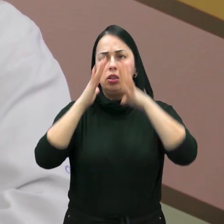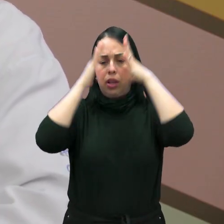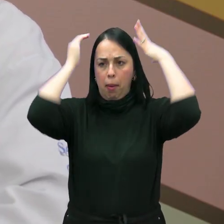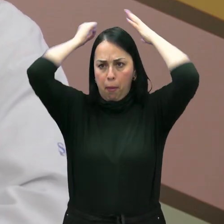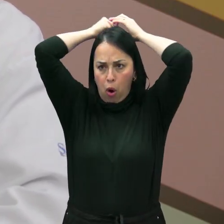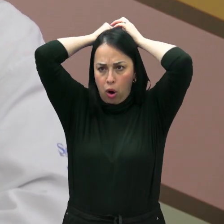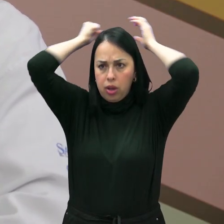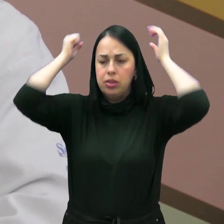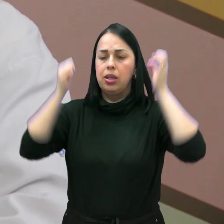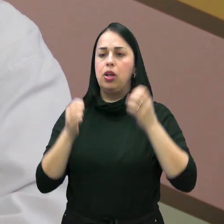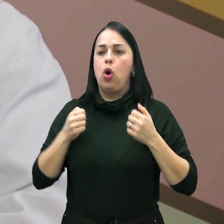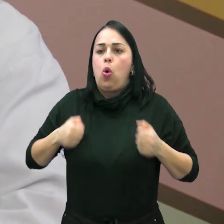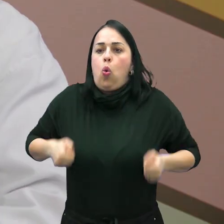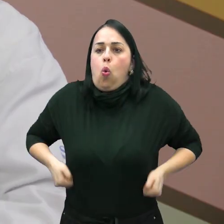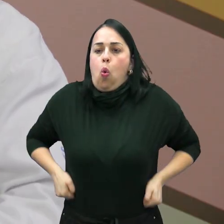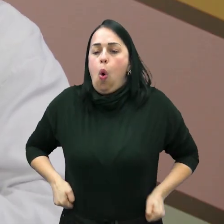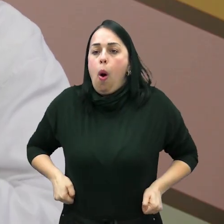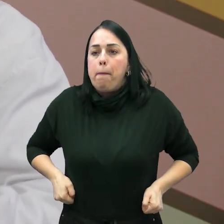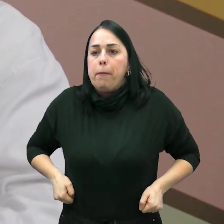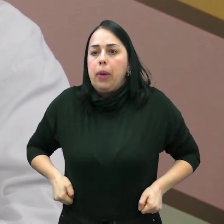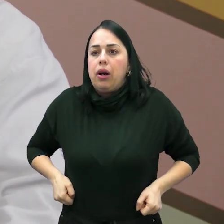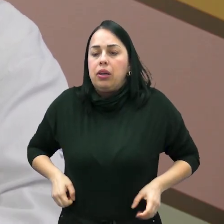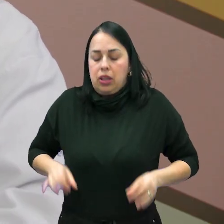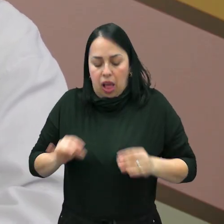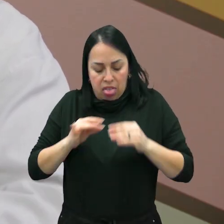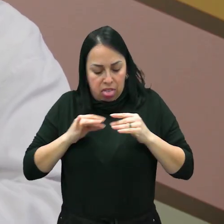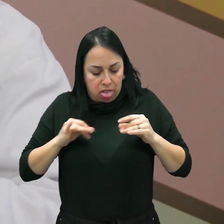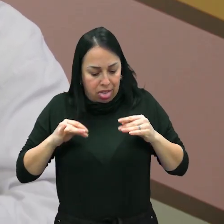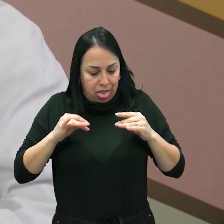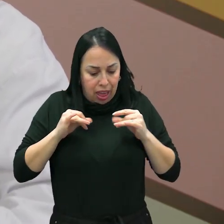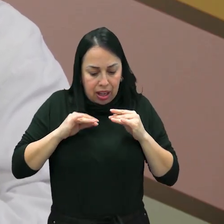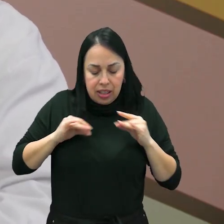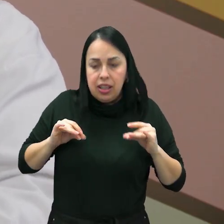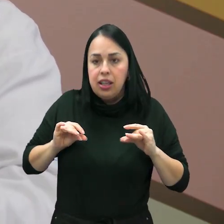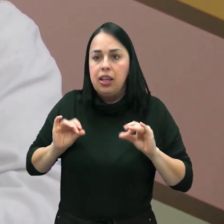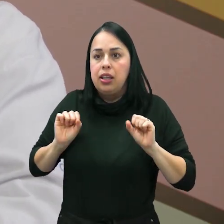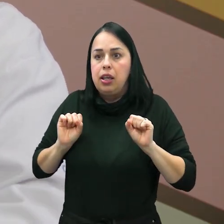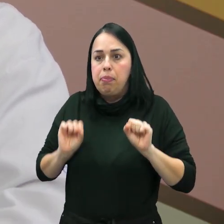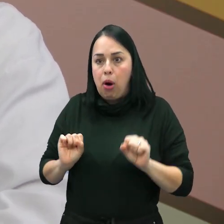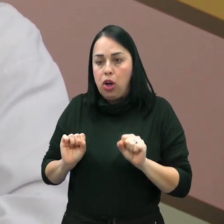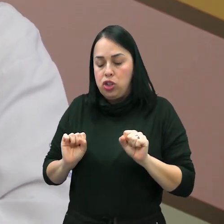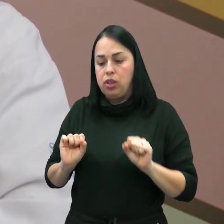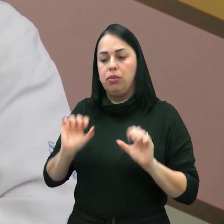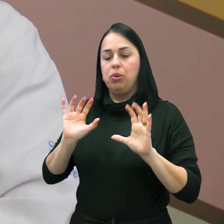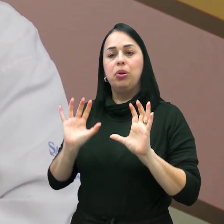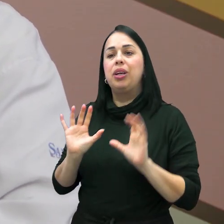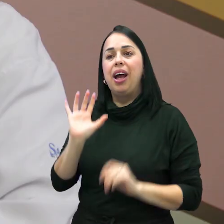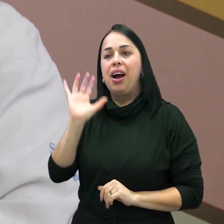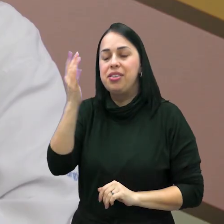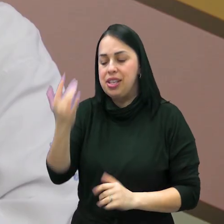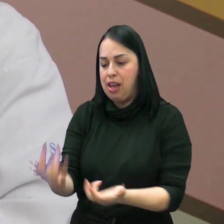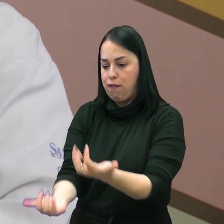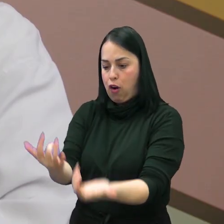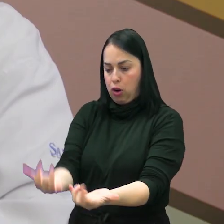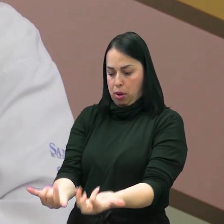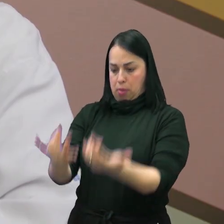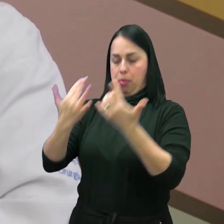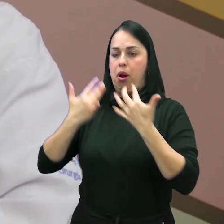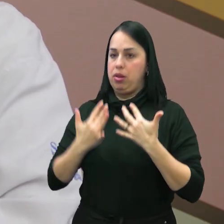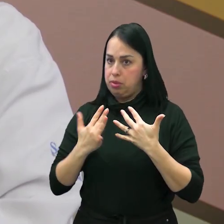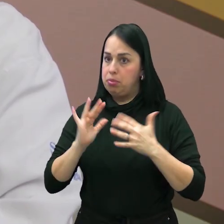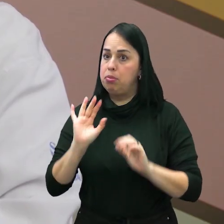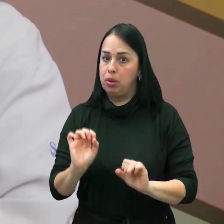trás, não fica com roupa que tenha filó, coisas que se projetam para cima da região onde tem